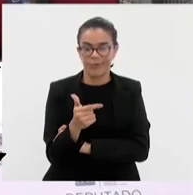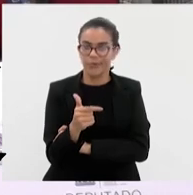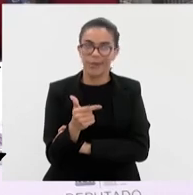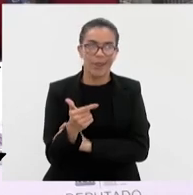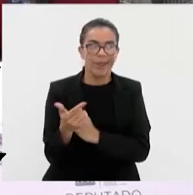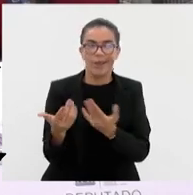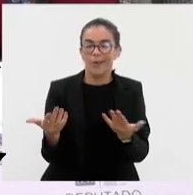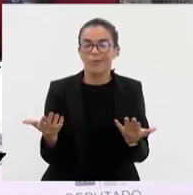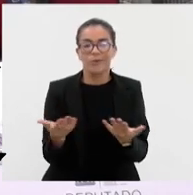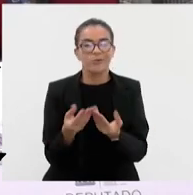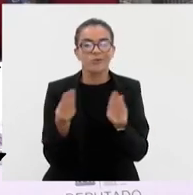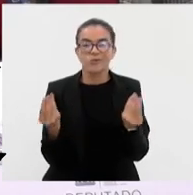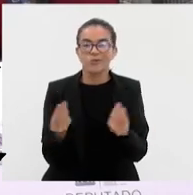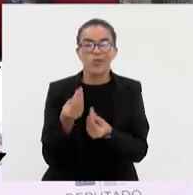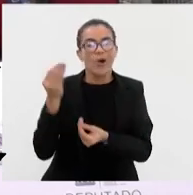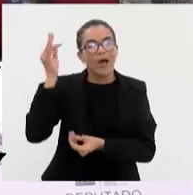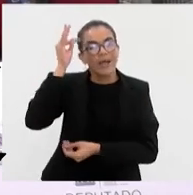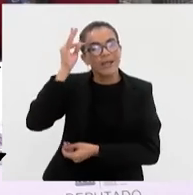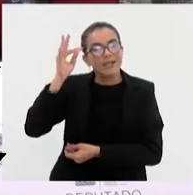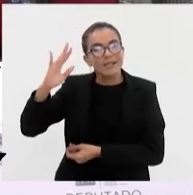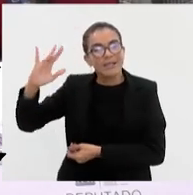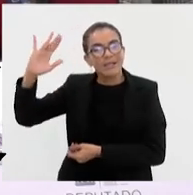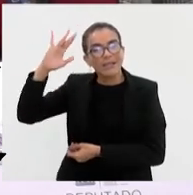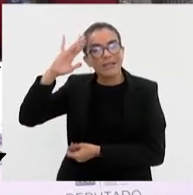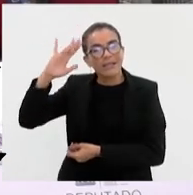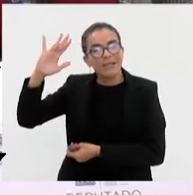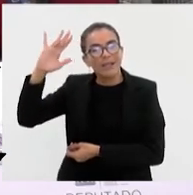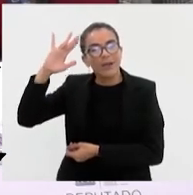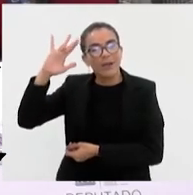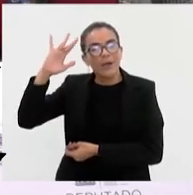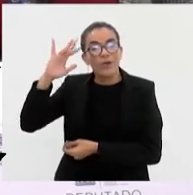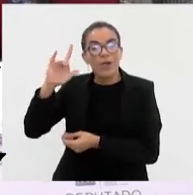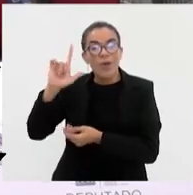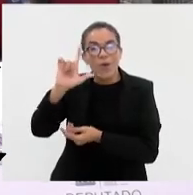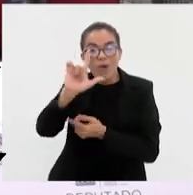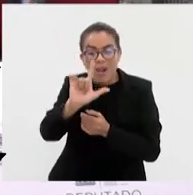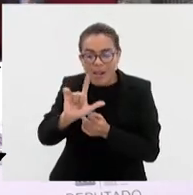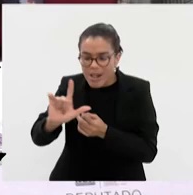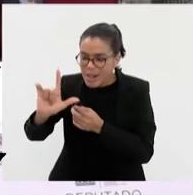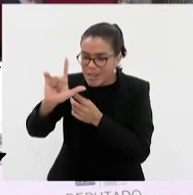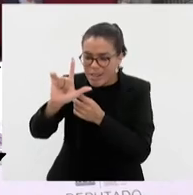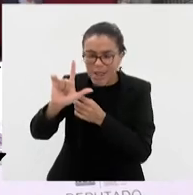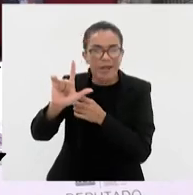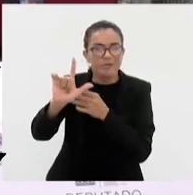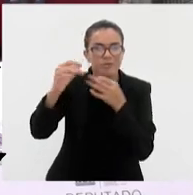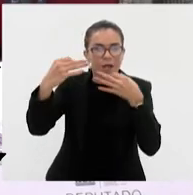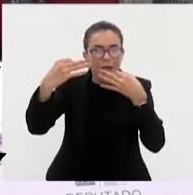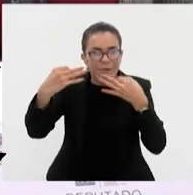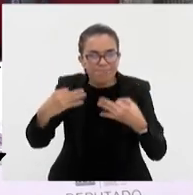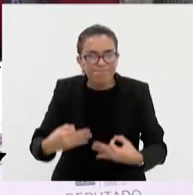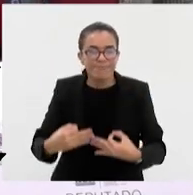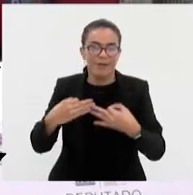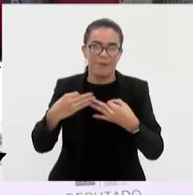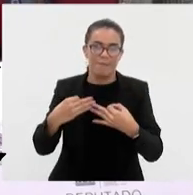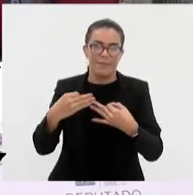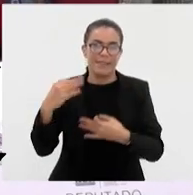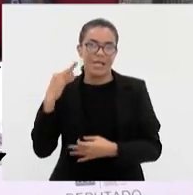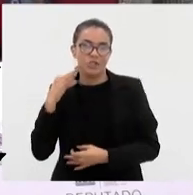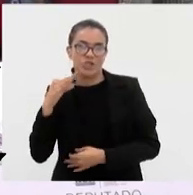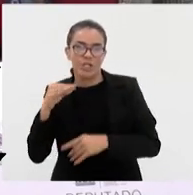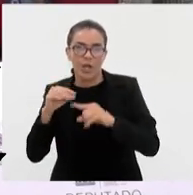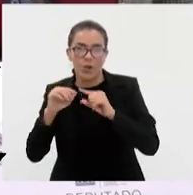não temos uma teoria e uma literatura capaz de definir que mais testosterona,